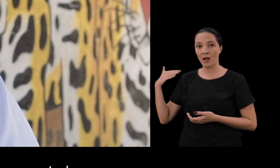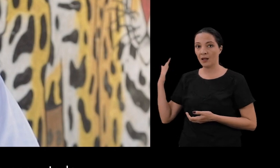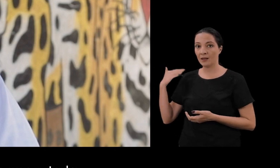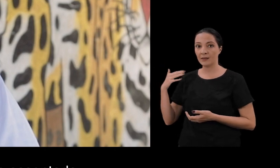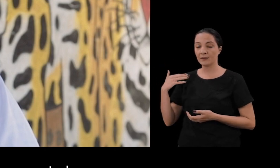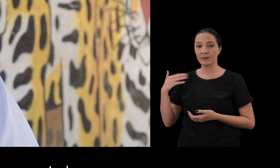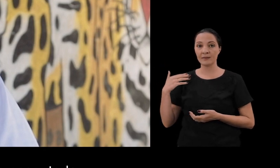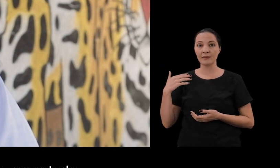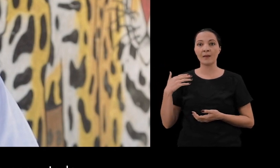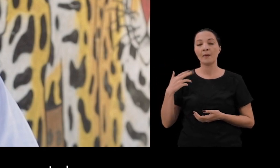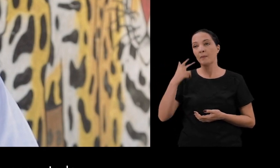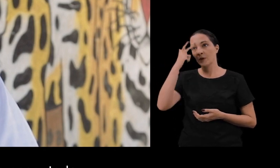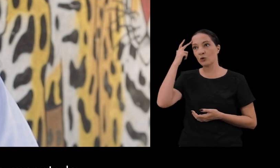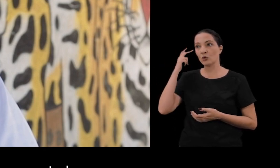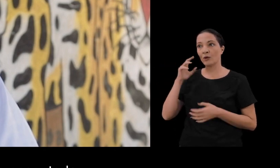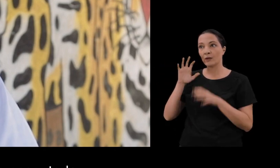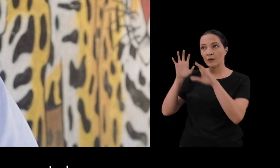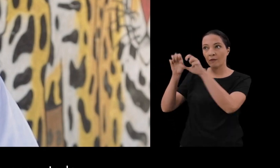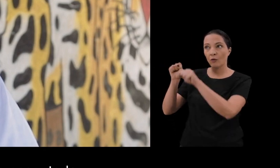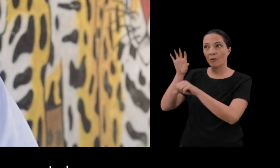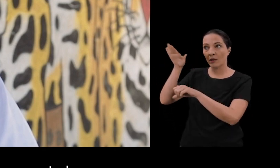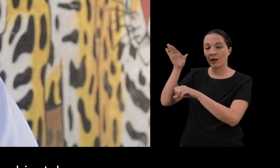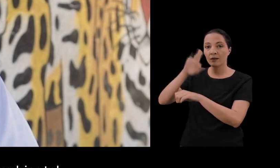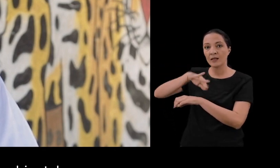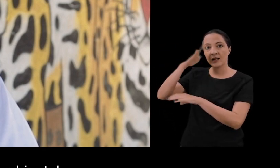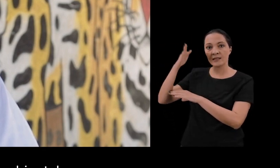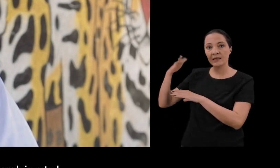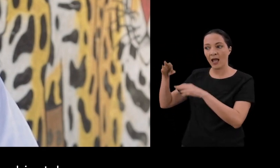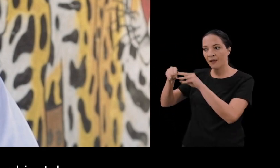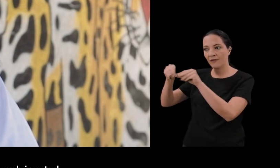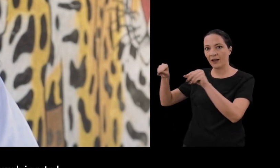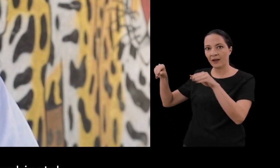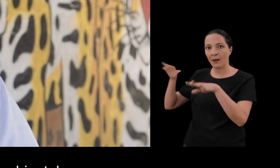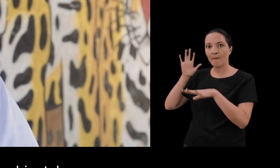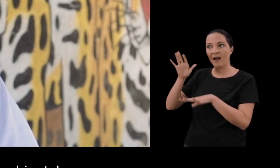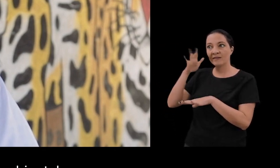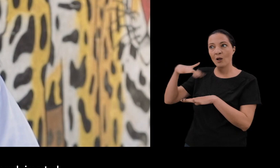Antes, o pessoal estava assentado na Serra das Areias, né? Devido lá